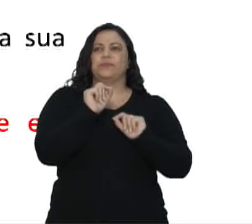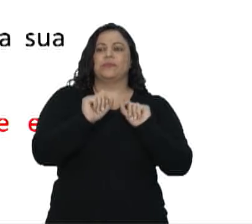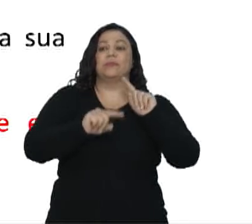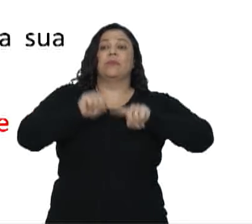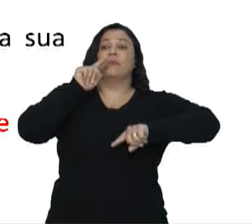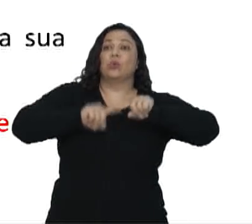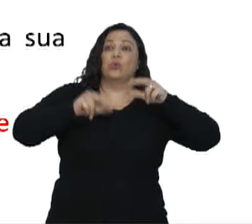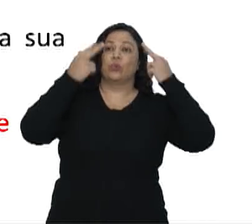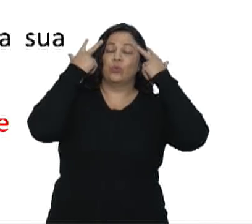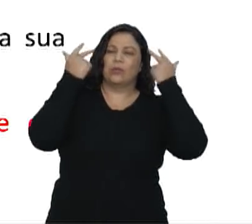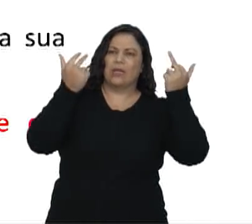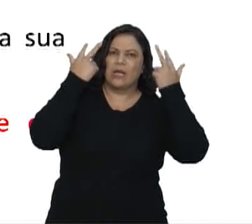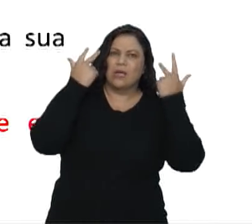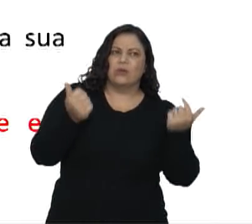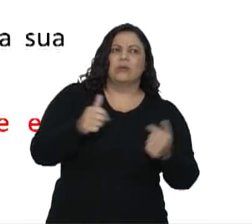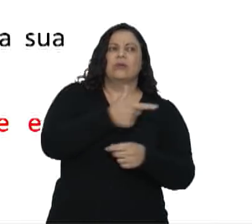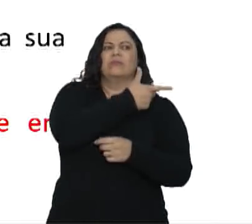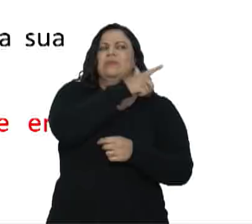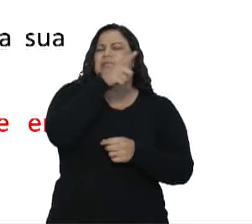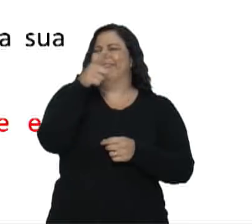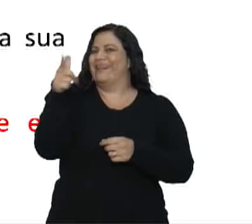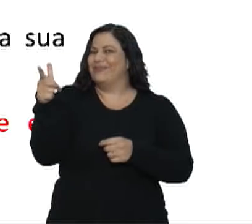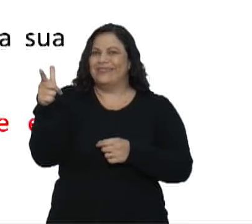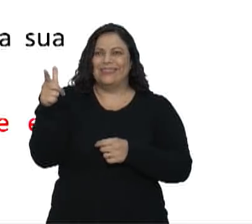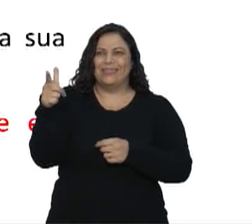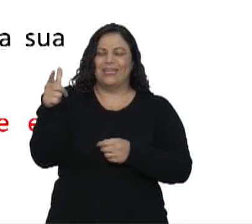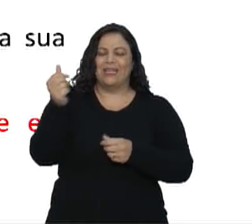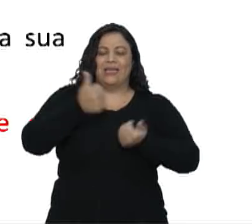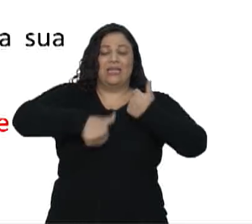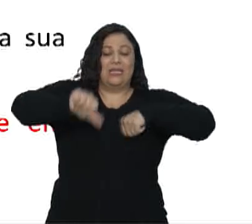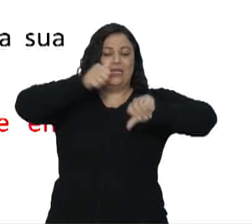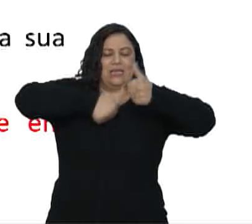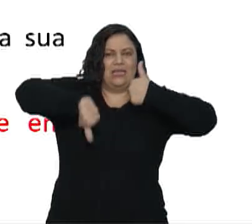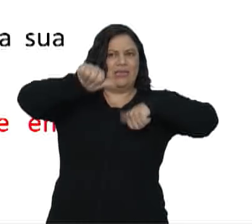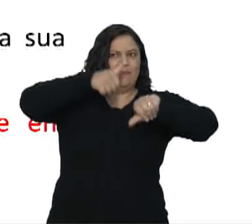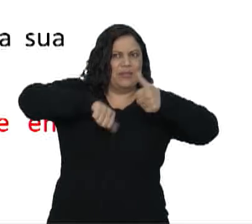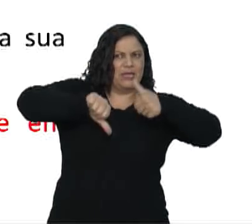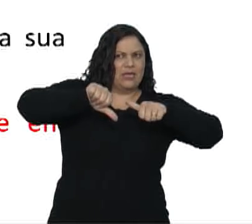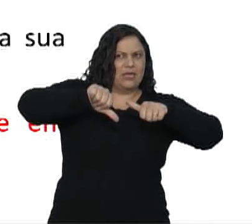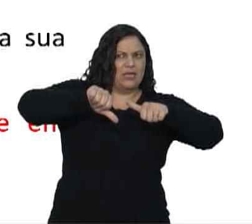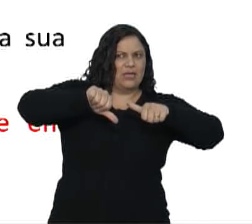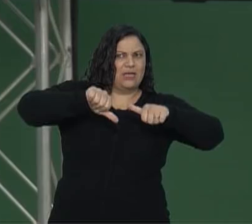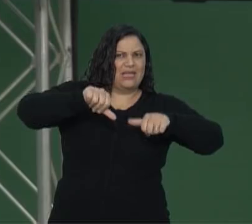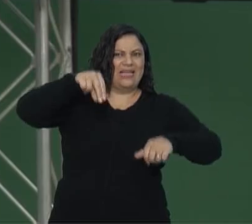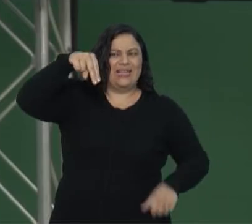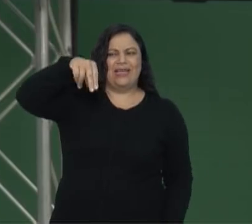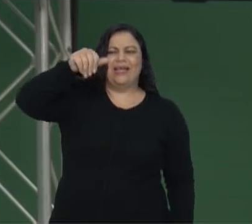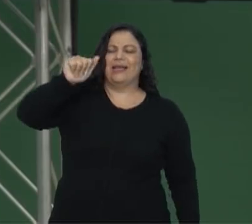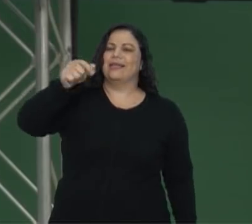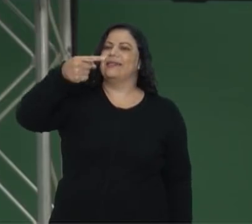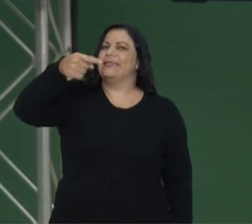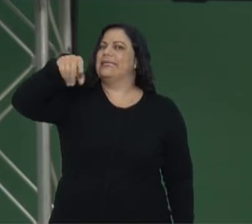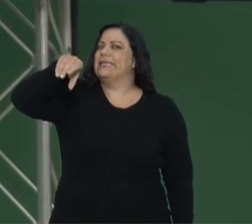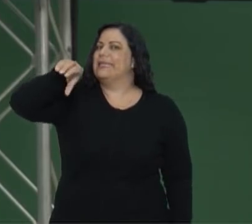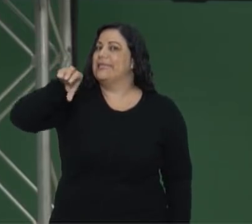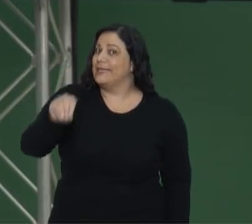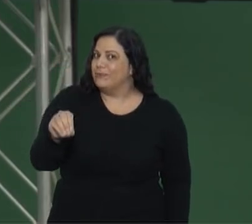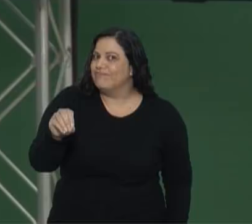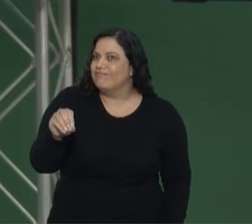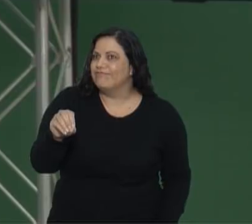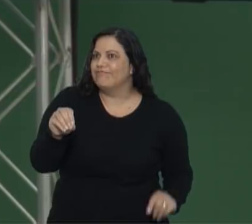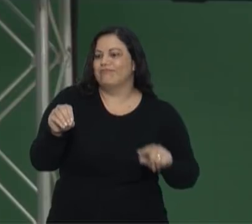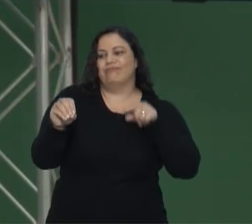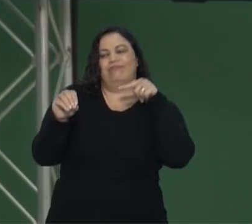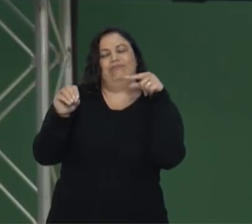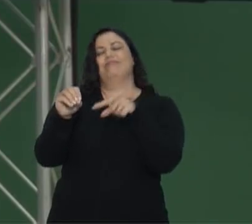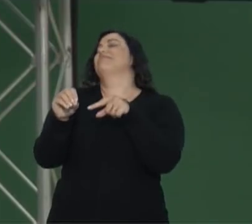não apresenta substâncias químicas na sua composição? A palavra não. Eu tenho produtos naturais que têm